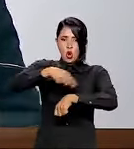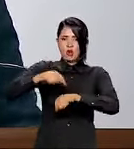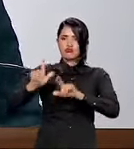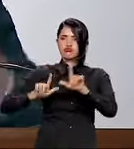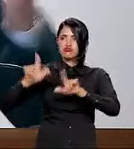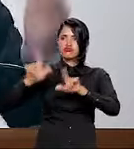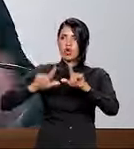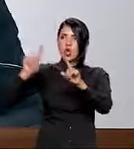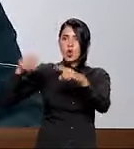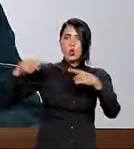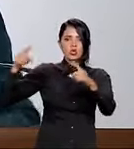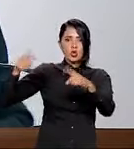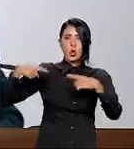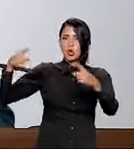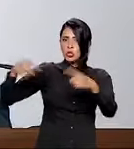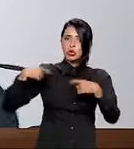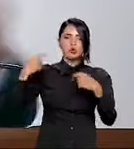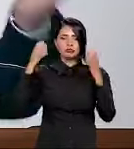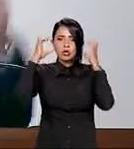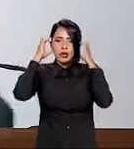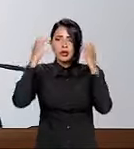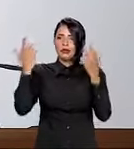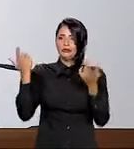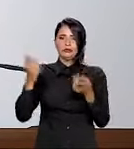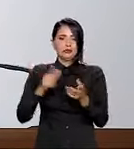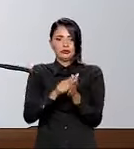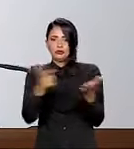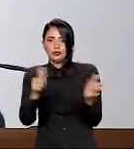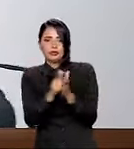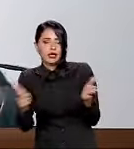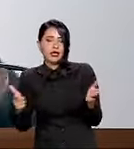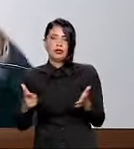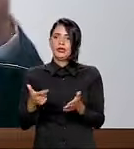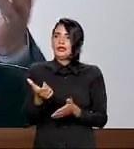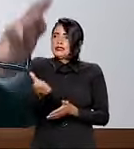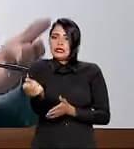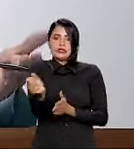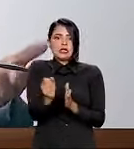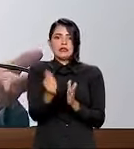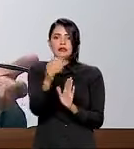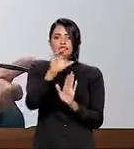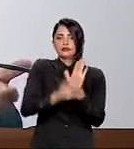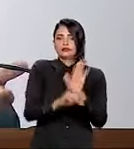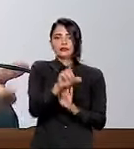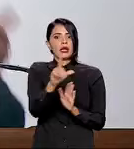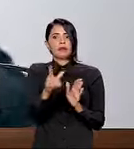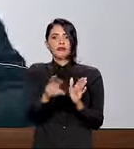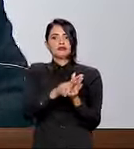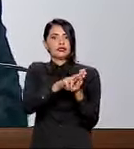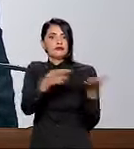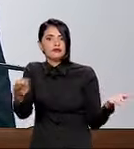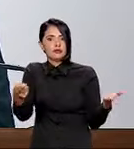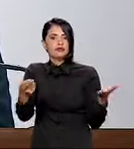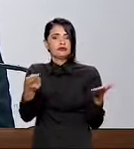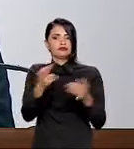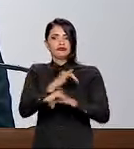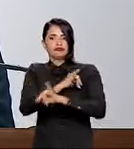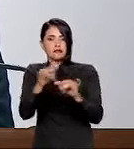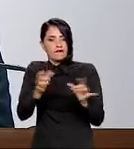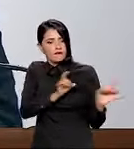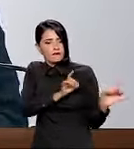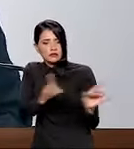que eu tive contra mim, de rádio, de jornal, 60 capas de revista, uma narrativa vendendo uma